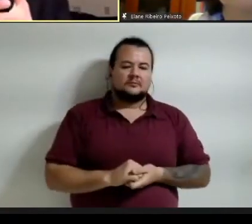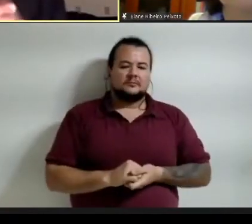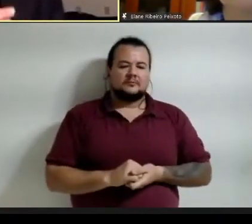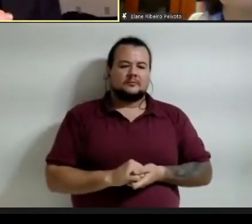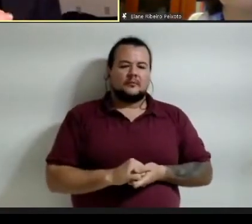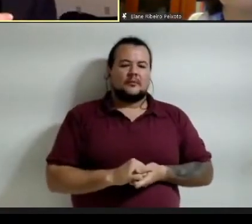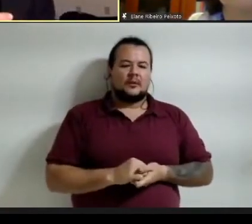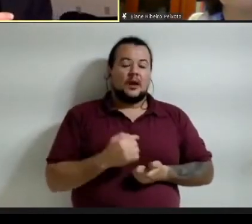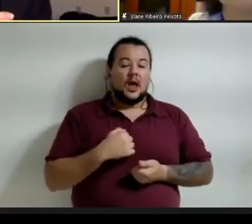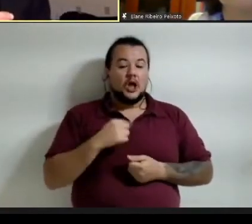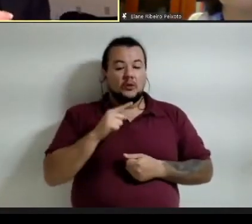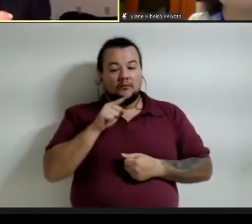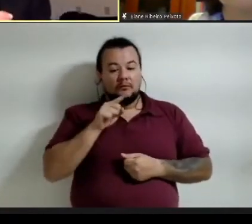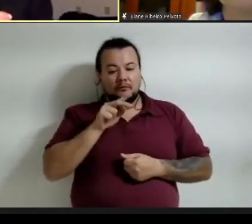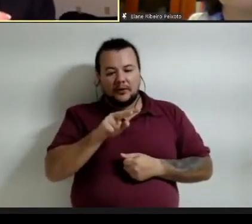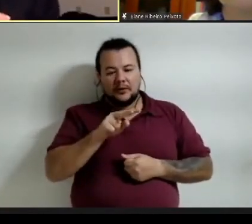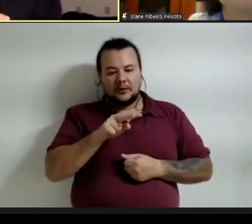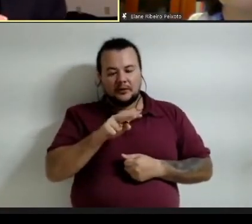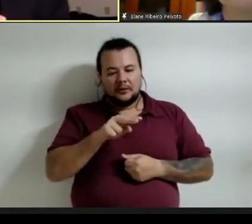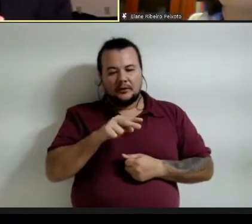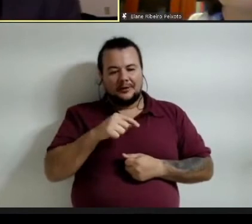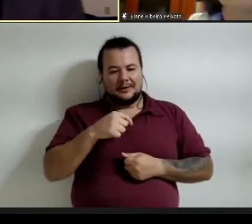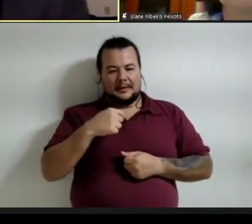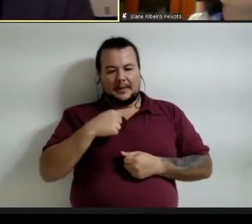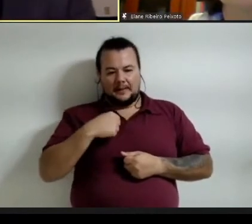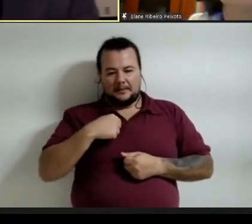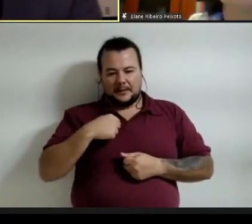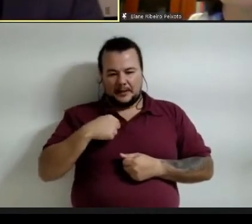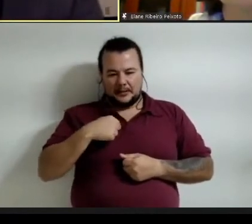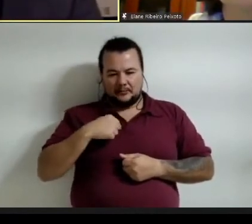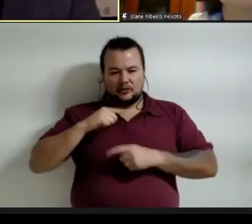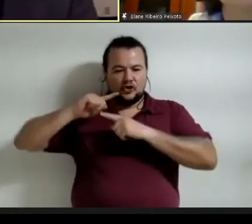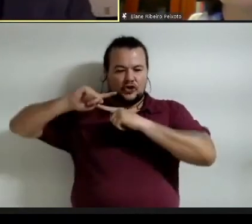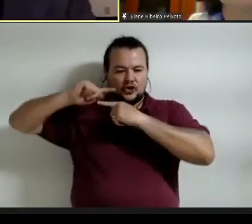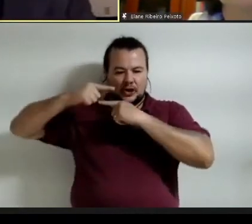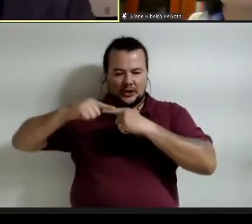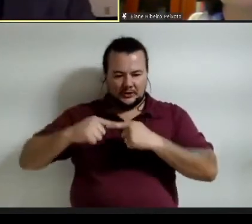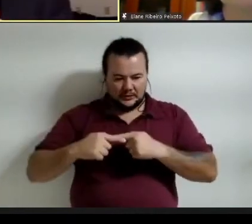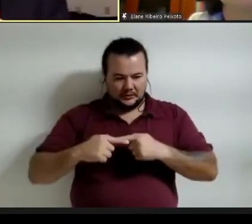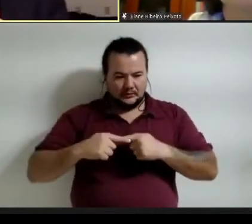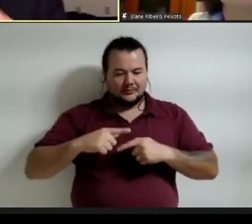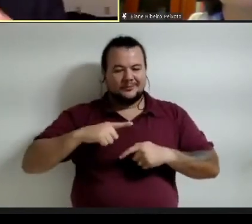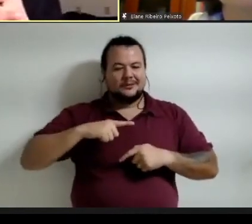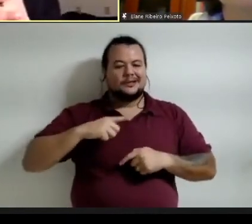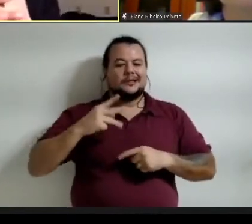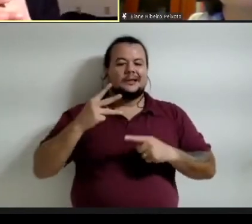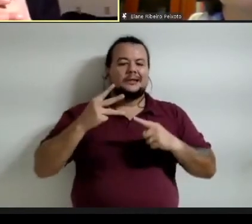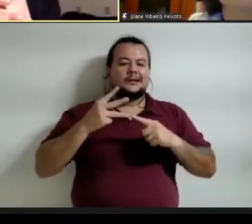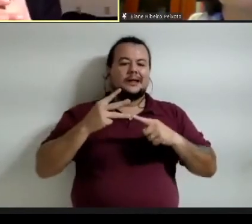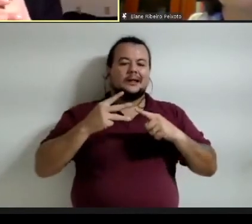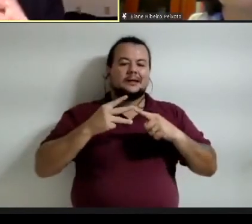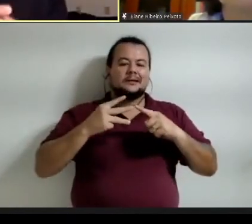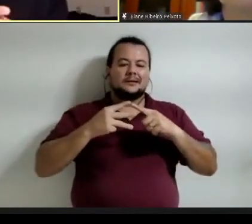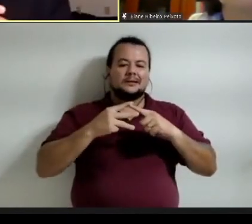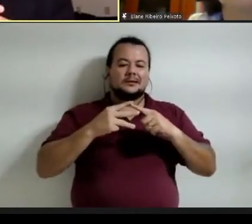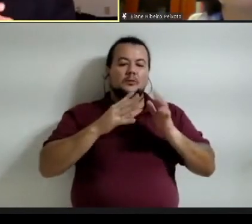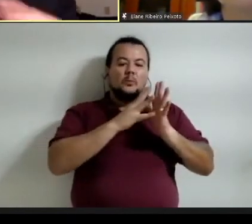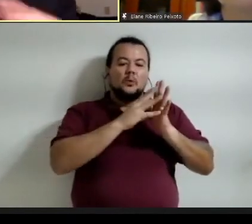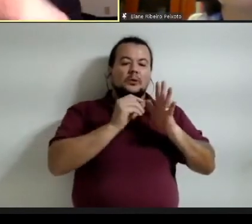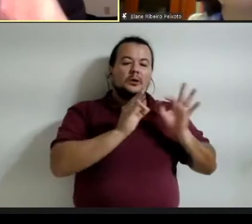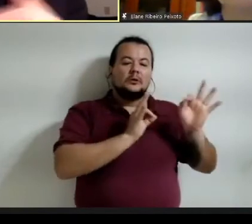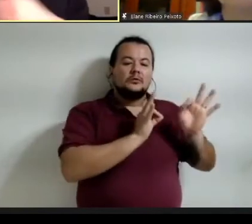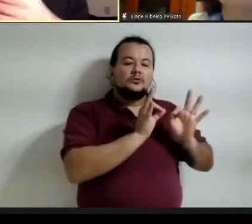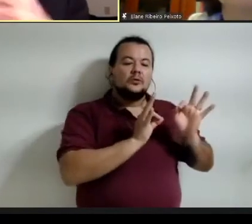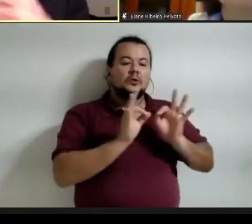falando, por exemplo, na minha geração eu vi três modelos de organização social